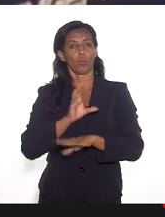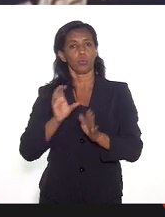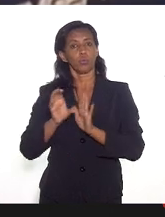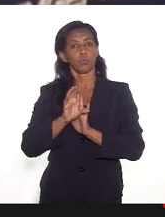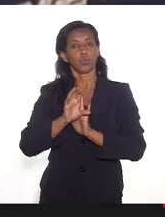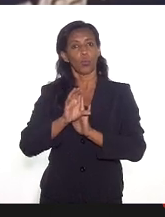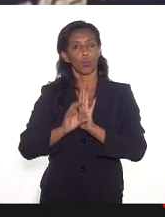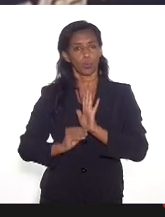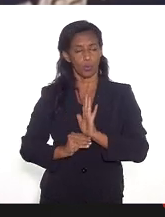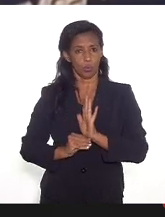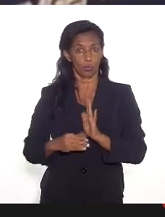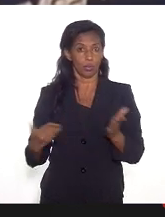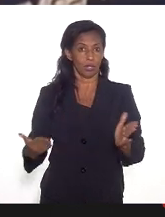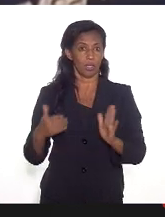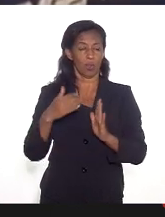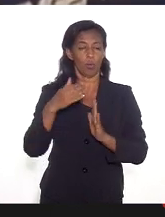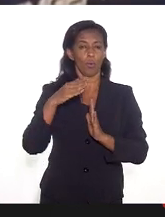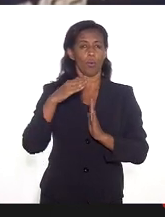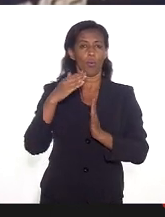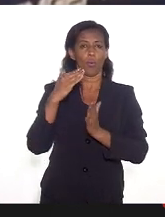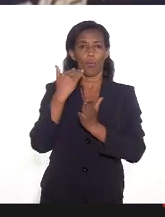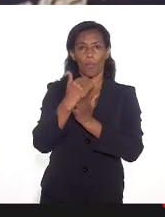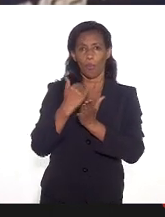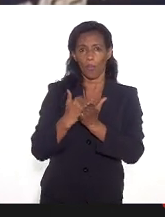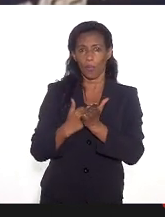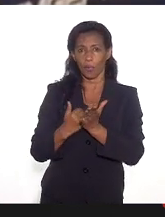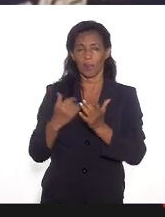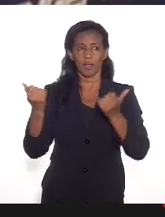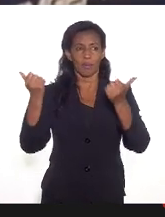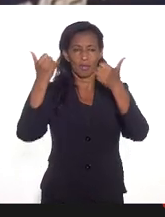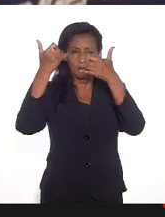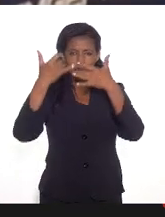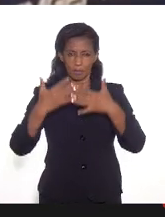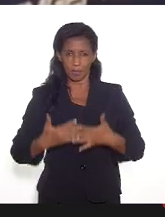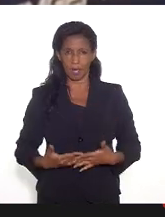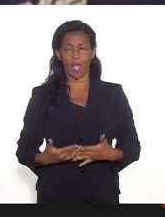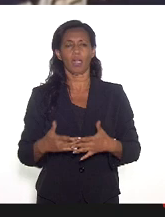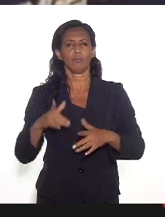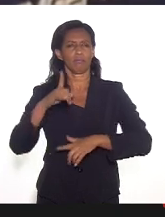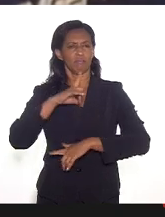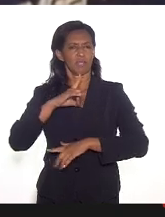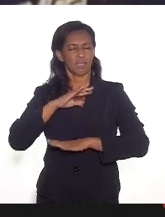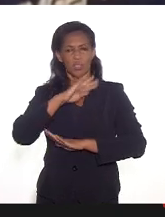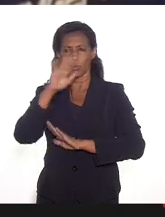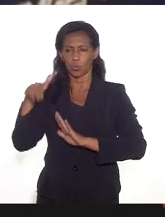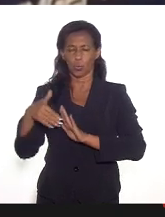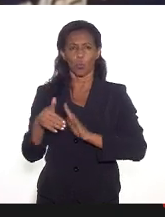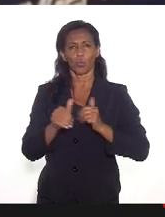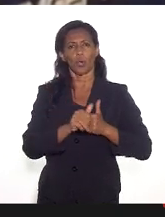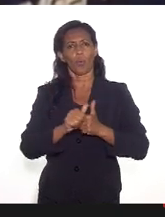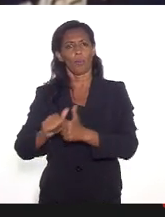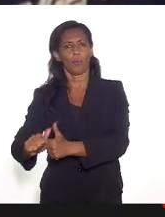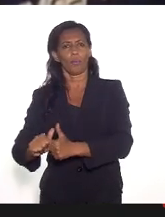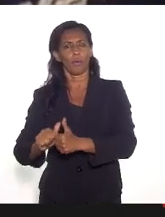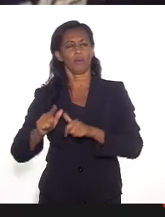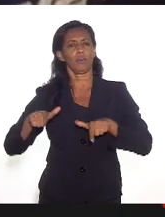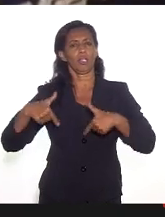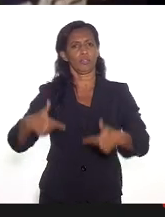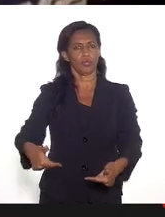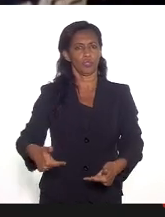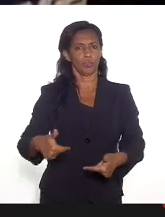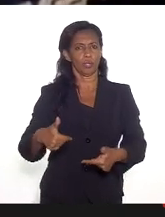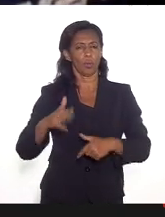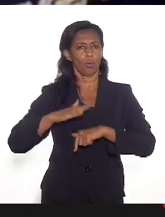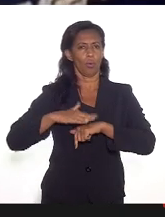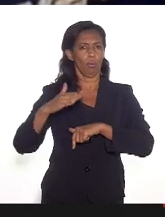Então, o problema do conteúdo é defini-lo, ter um instrumento e ter acompanhamento e atuar com o